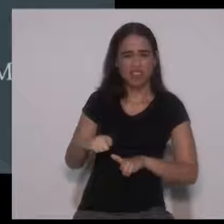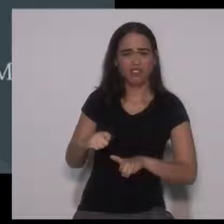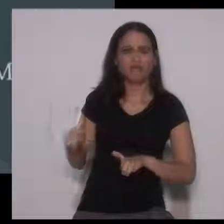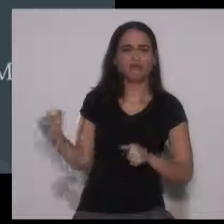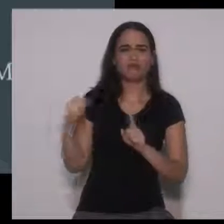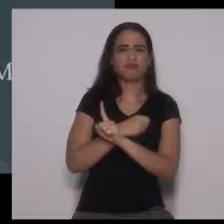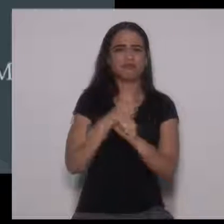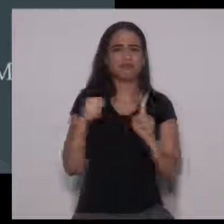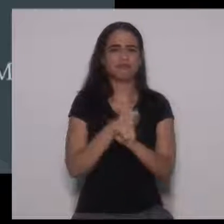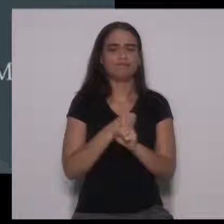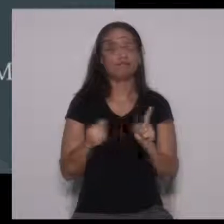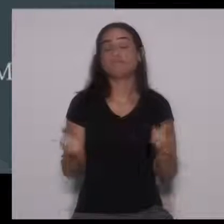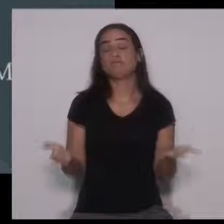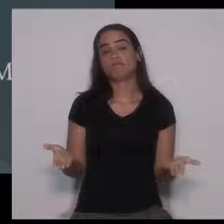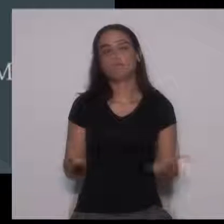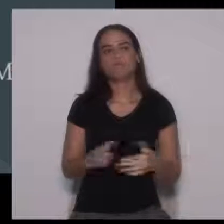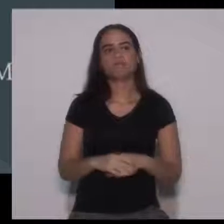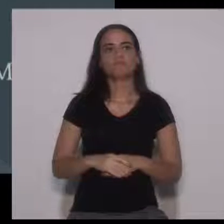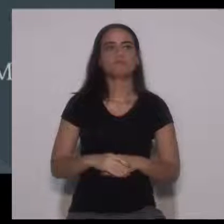mulheres.